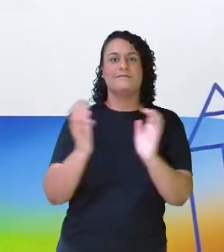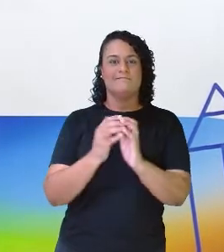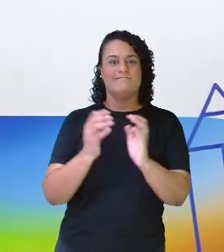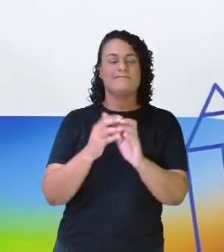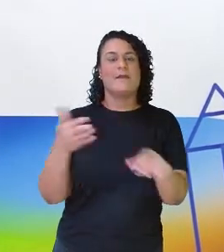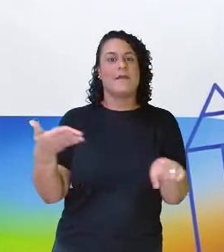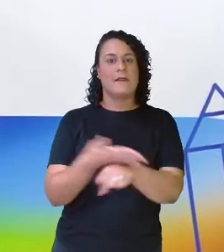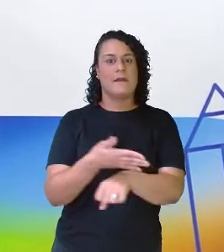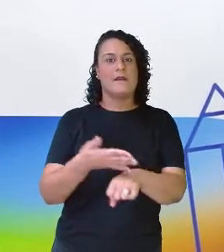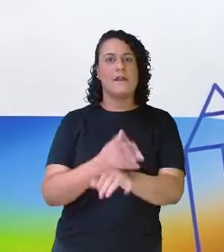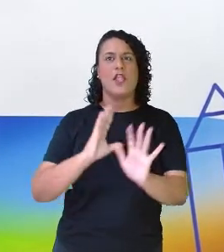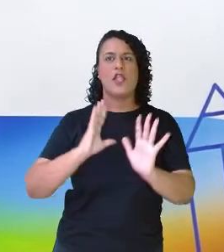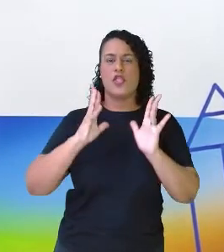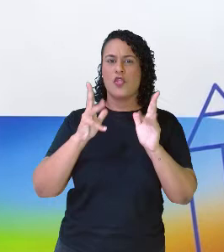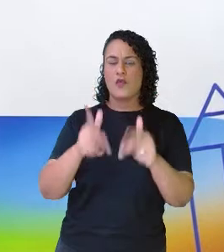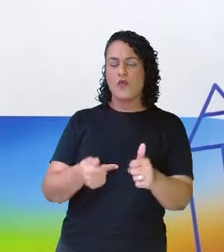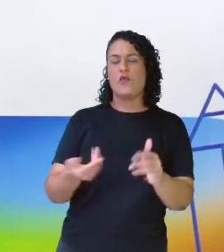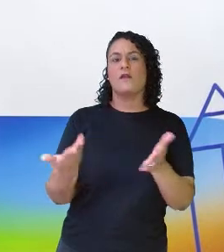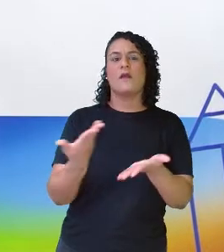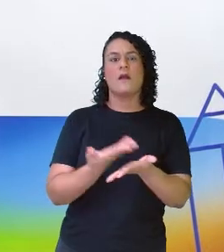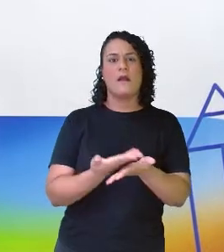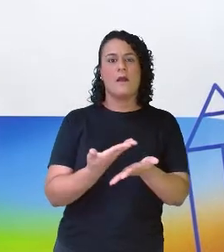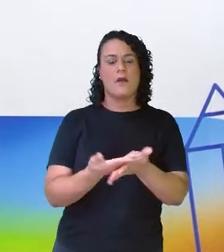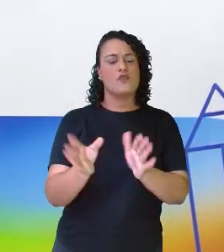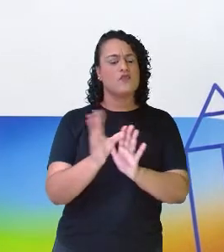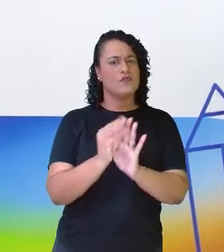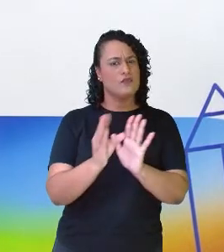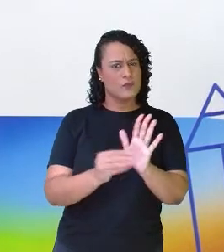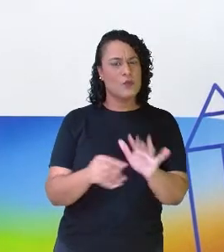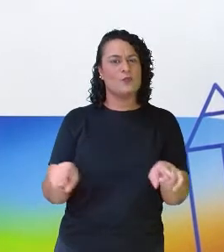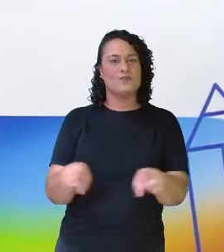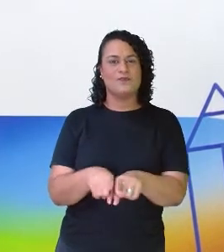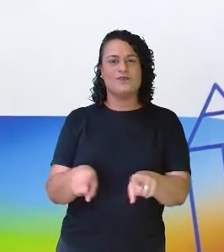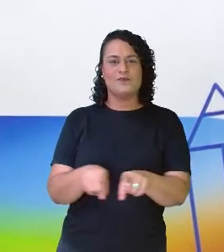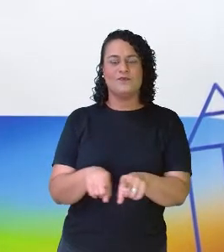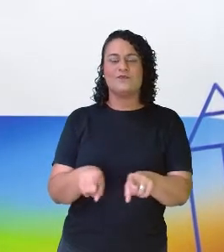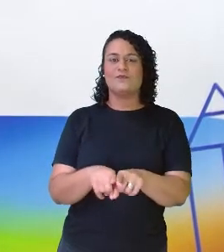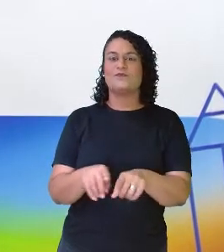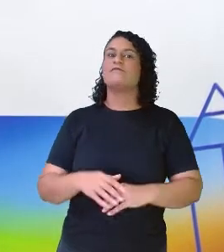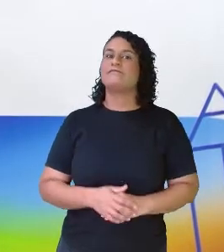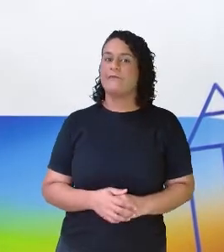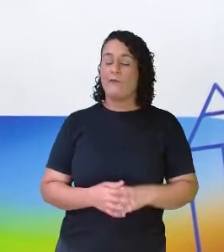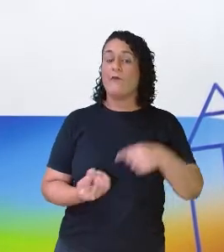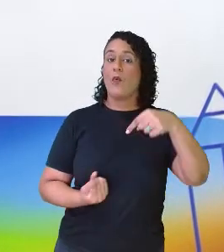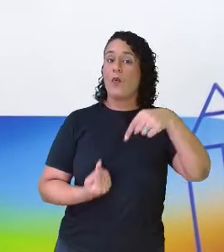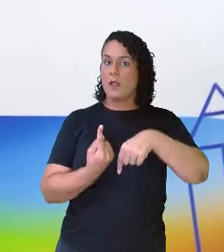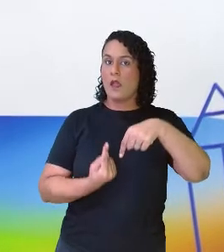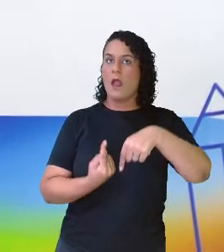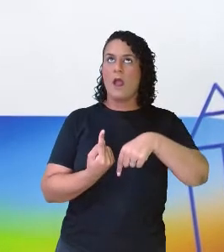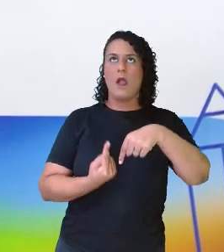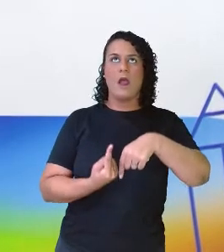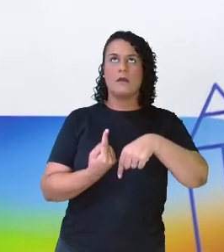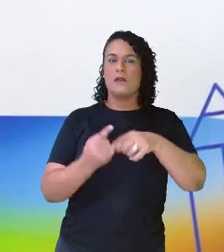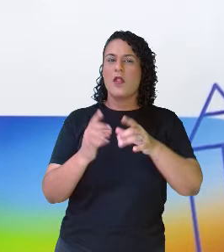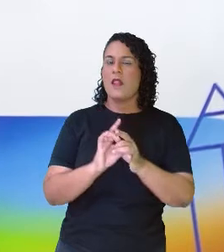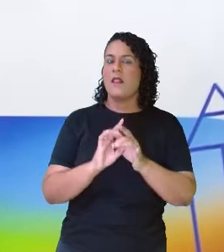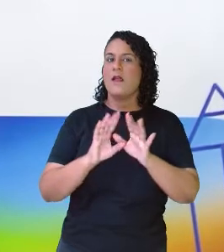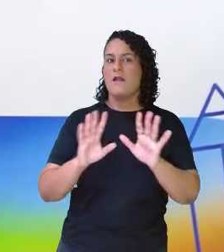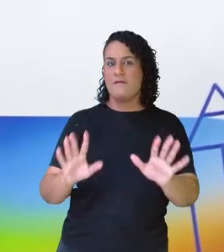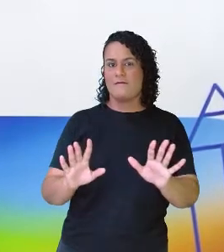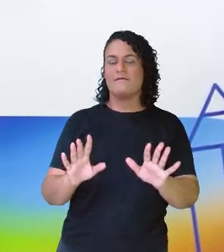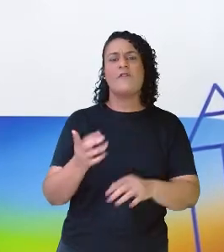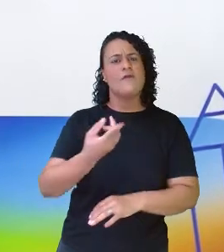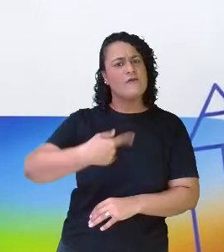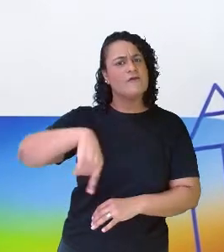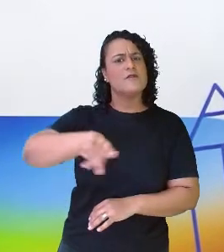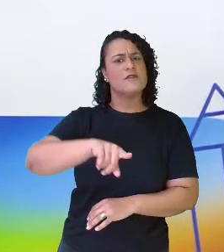as nossas aulas, todos os nossos conteúdos. E o melhor de tudo, ó, dados liberados para você assistir a nossa aula. E também